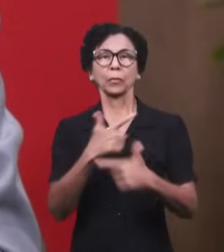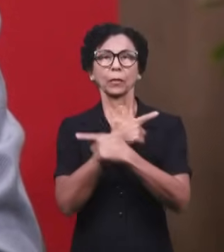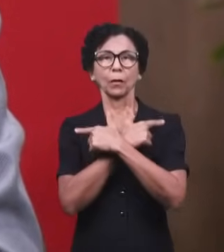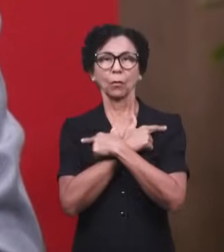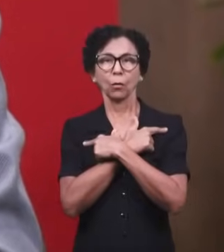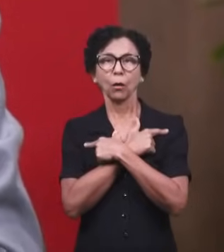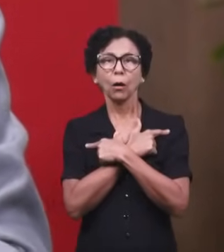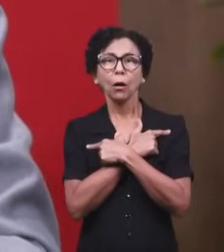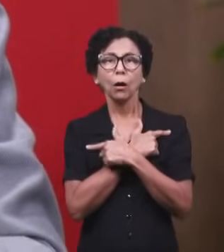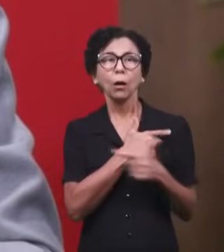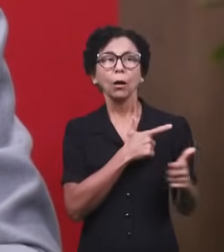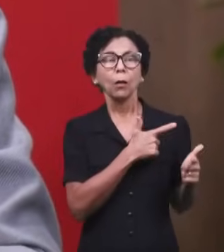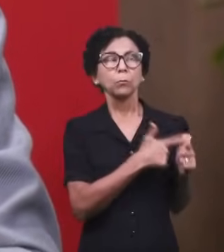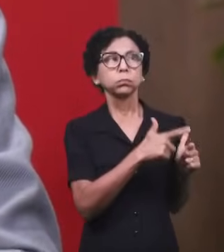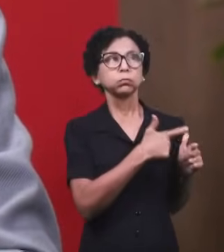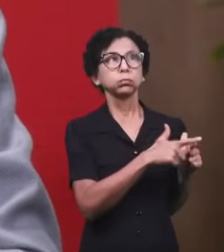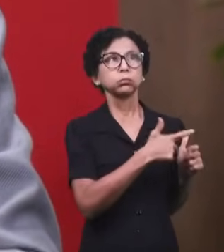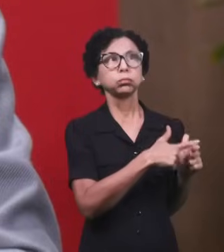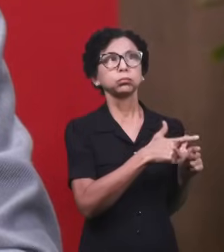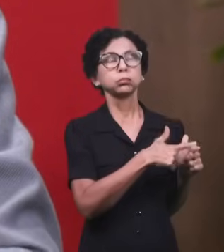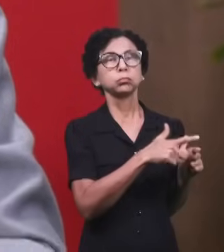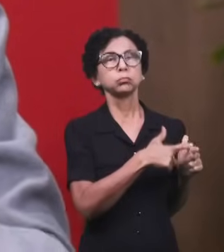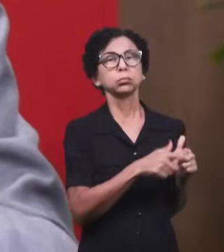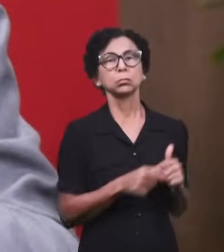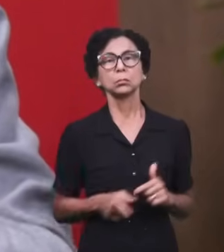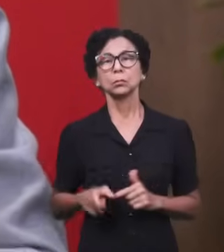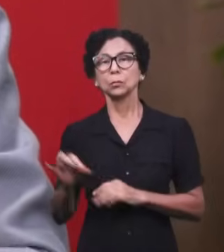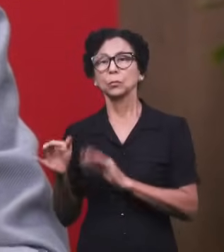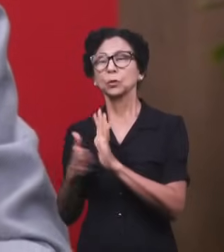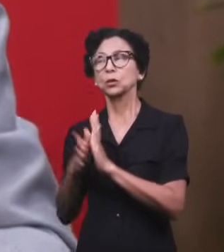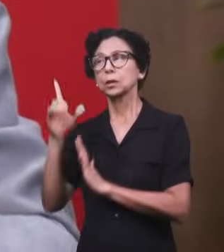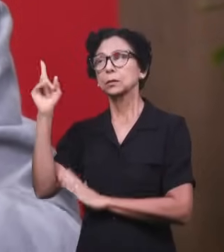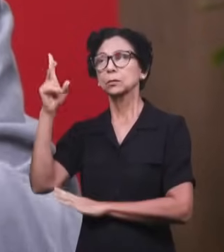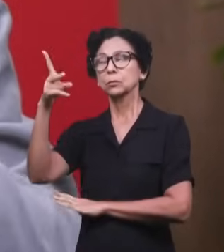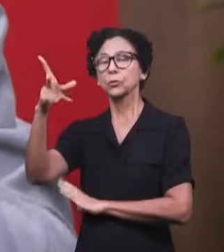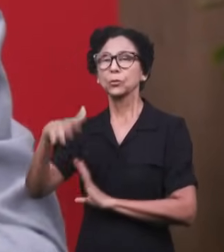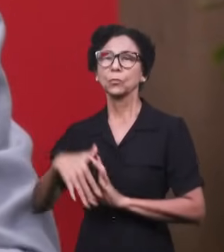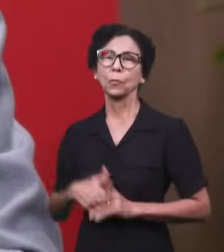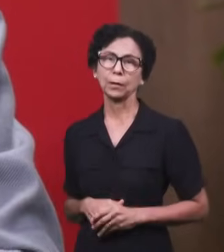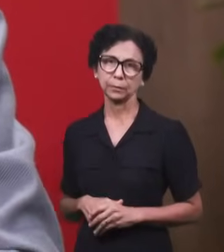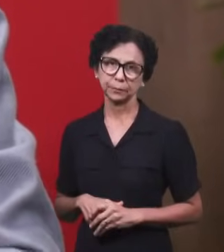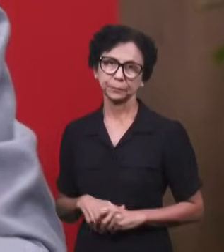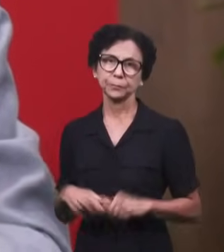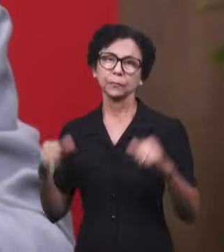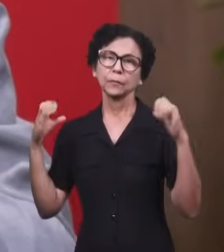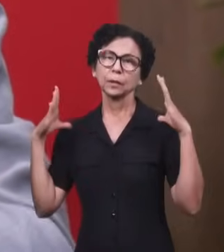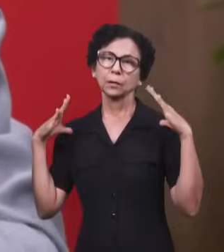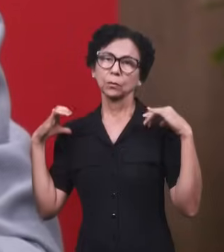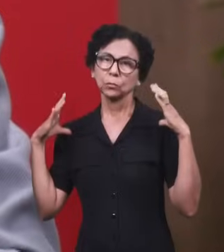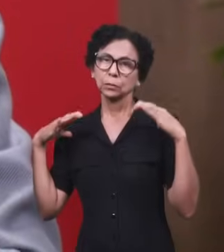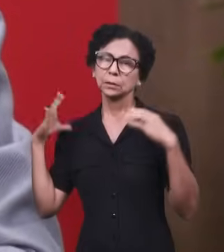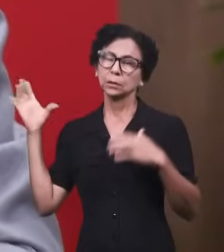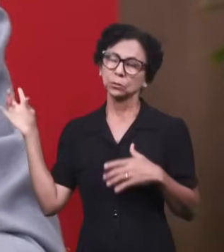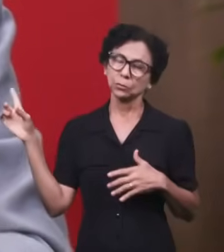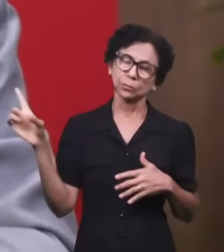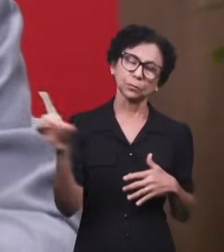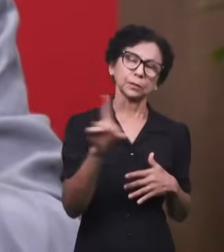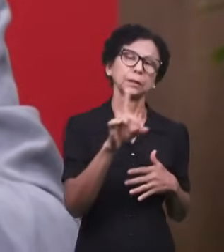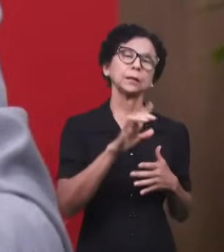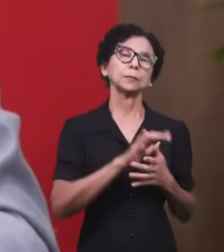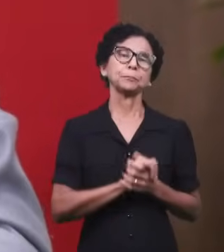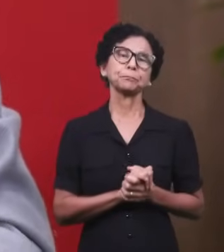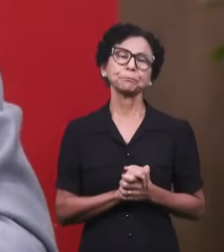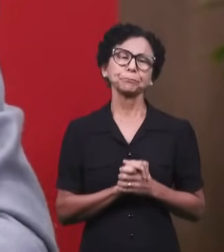de problemas, o projeto continuava acontecendo na vida de Abraão. Abraão era visitado pelos anjos, os anjos prometiam, né? Ele vinha, a promessa do filho,